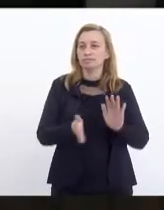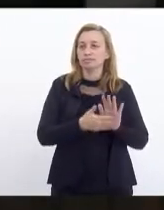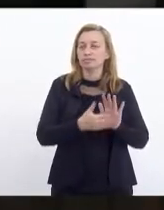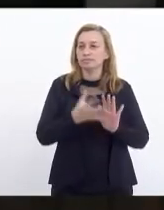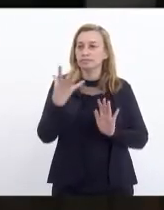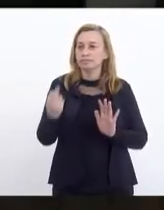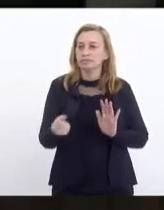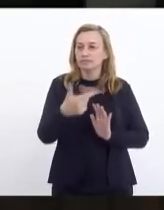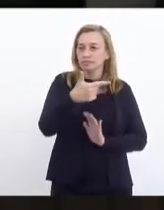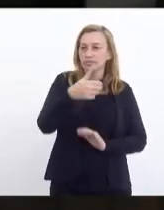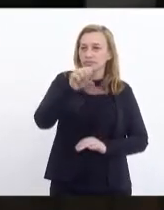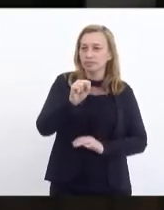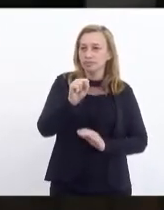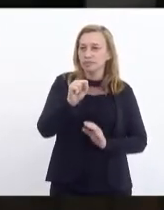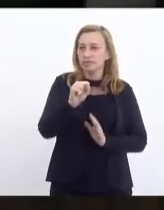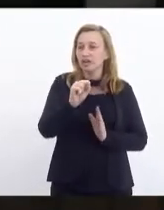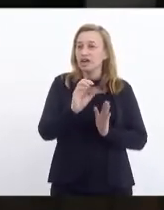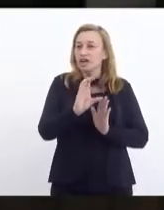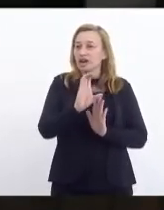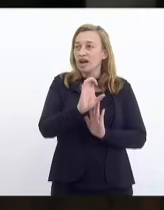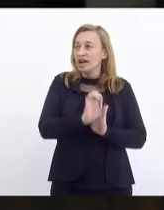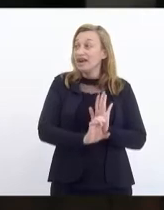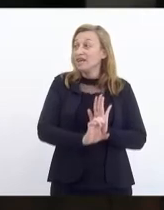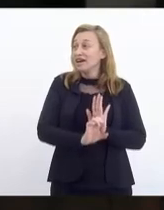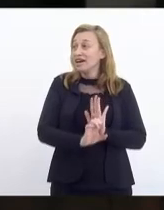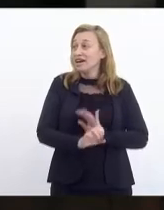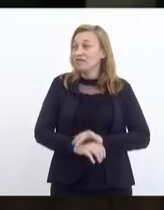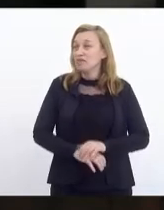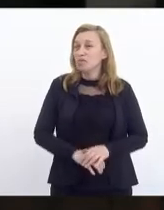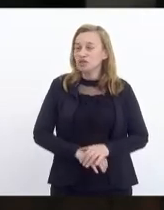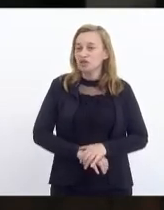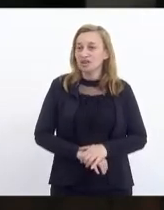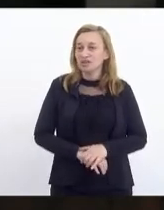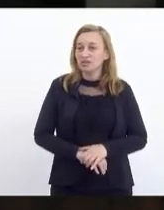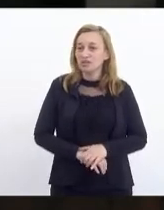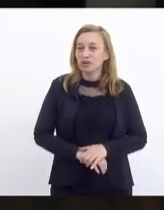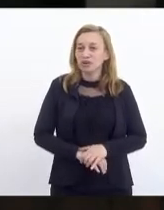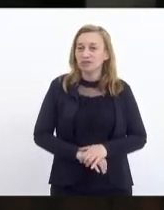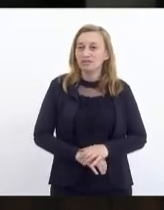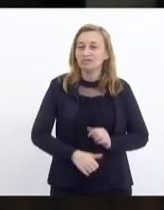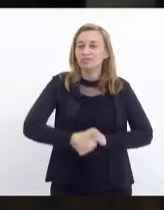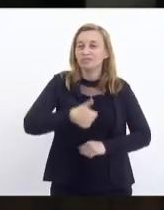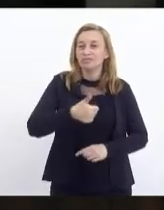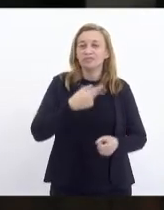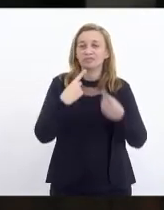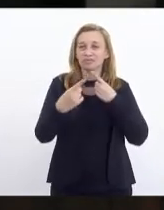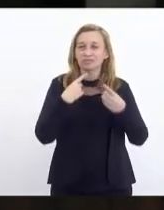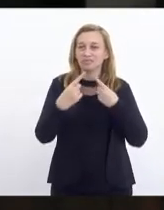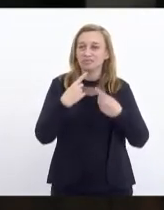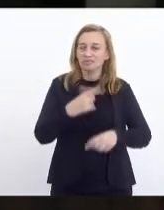proposta recebeu 28 emendas e retorna às comissões. Em tramitação ordinária, em discussão única.